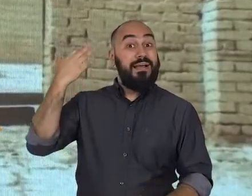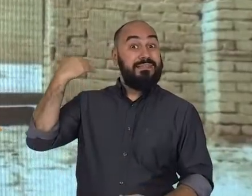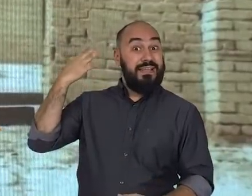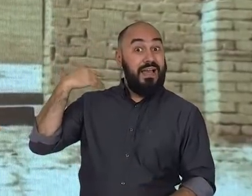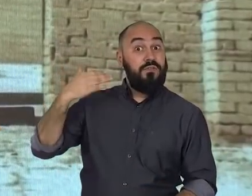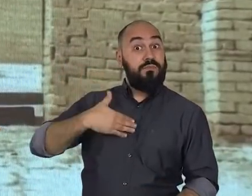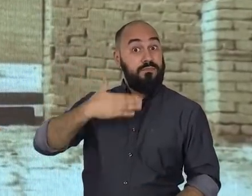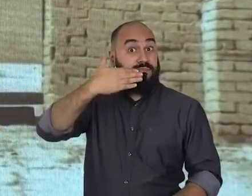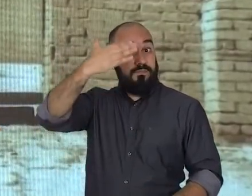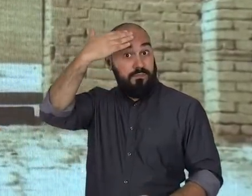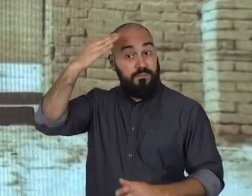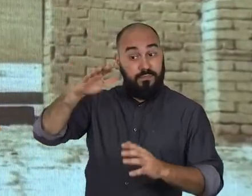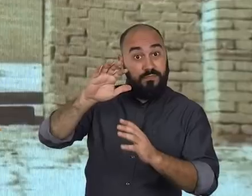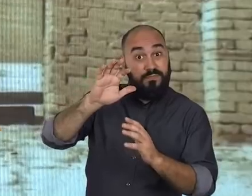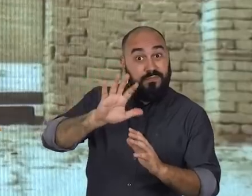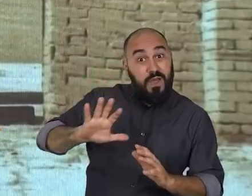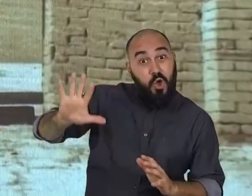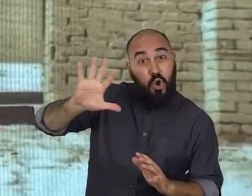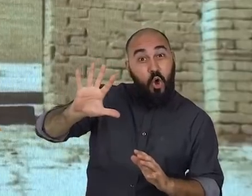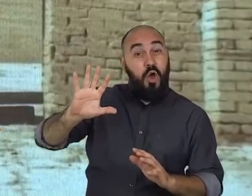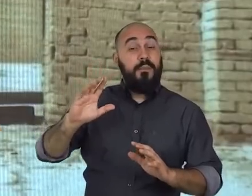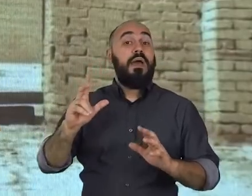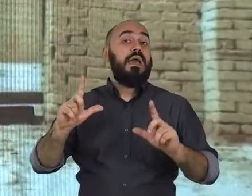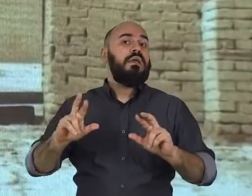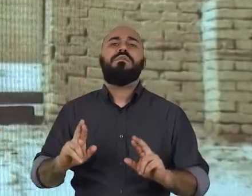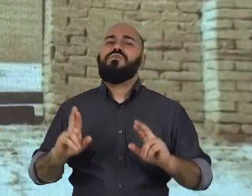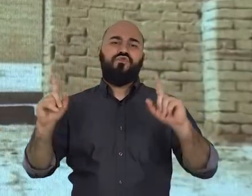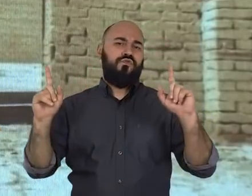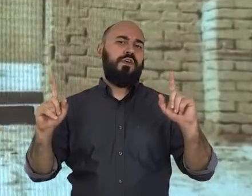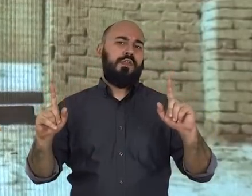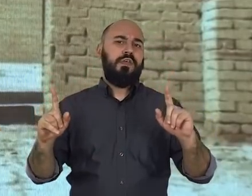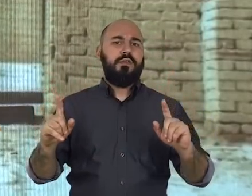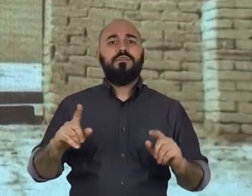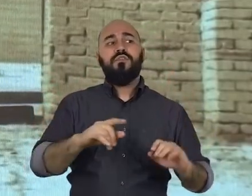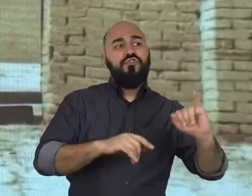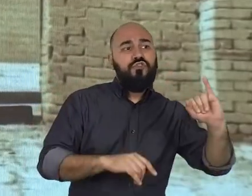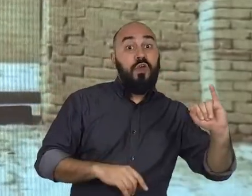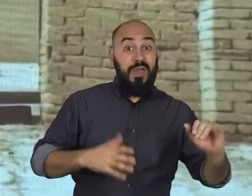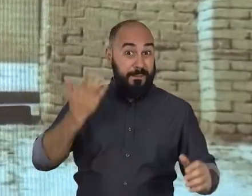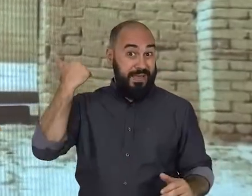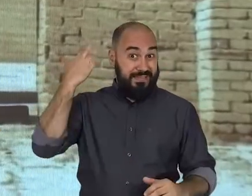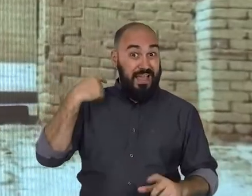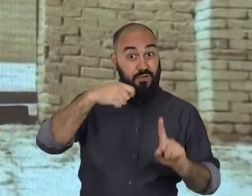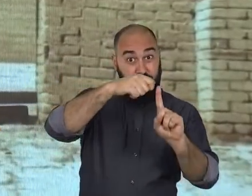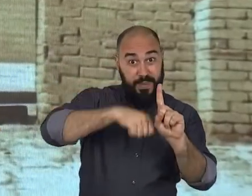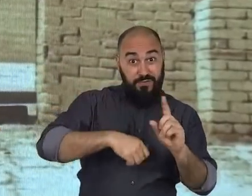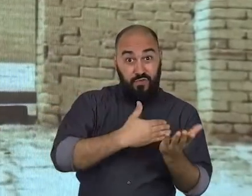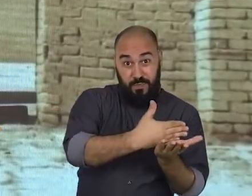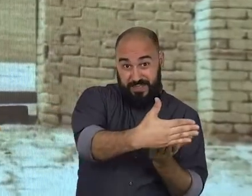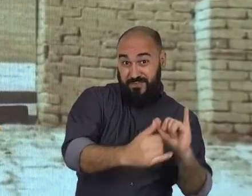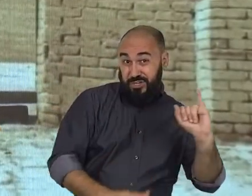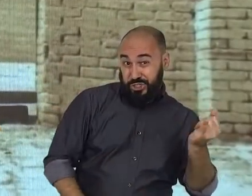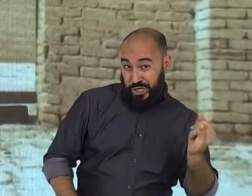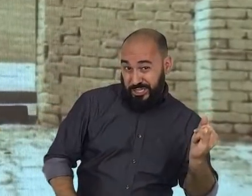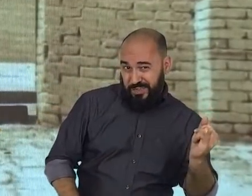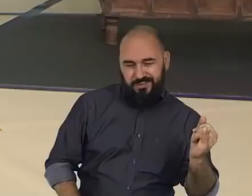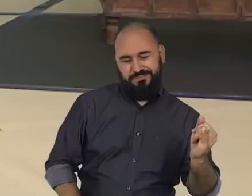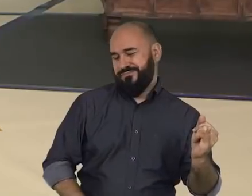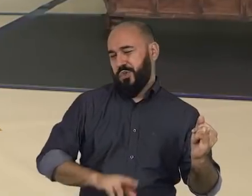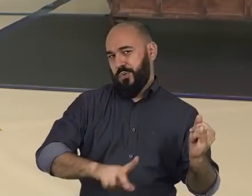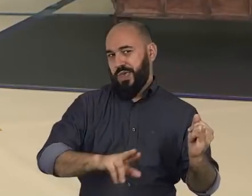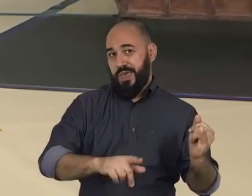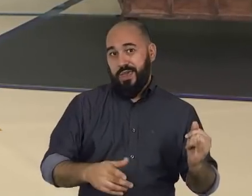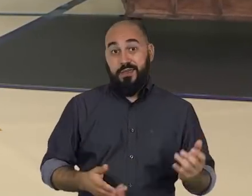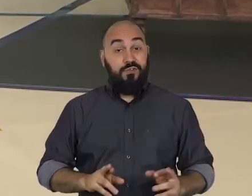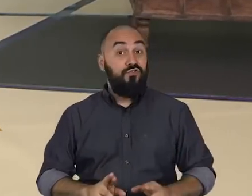anos antigos não começavam como o nosso, em janeiro, nem terminavam como o nosso ano, em dezembro. Eu estou